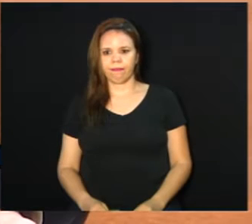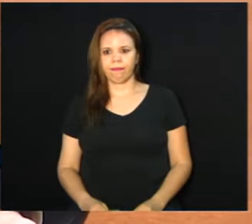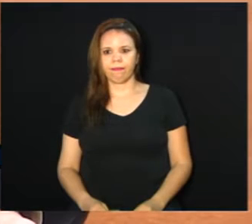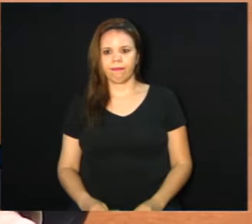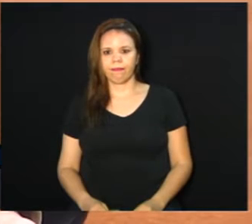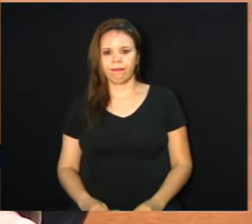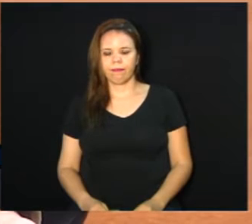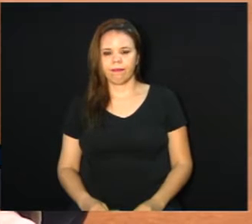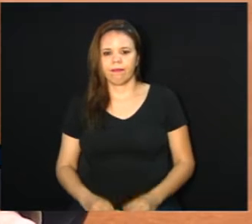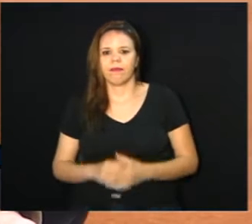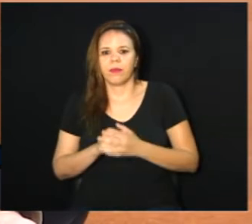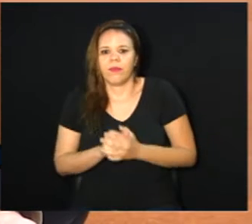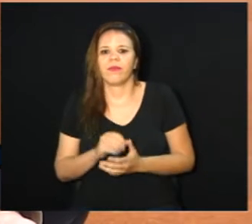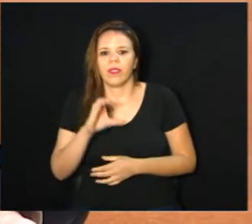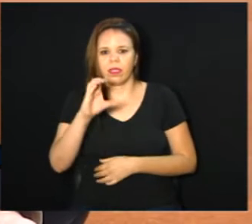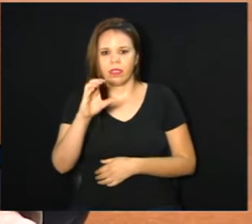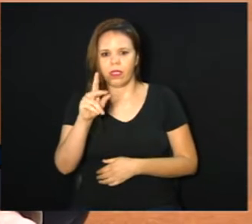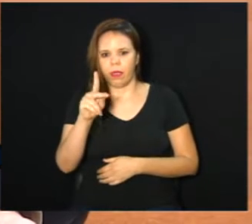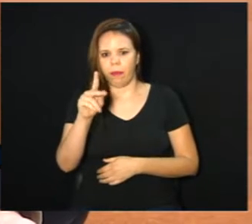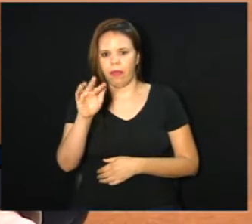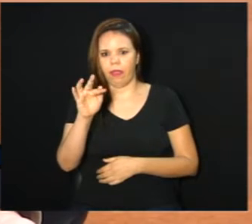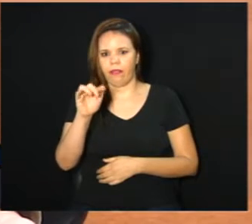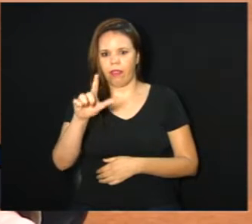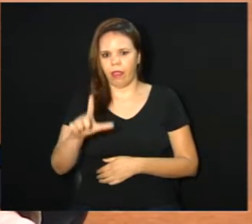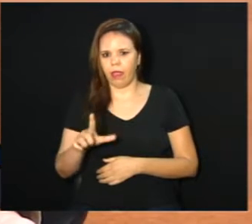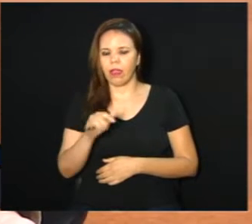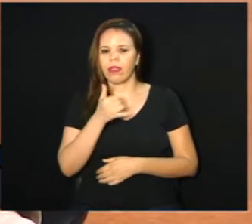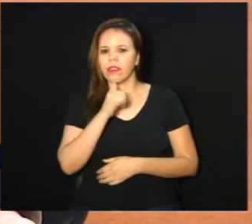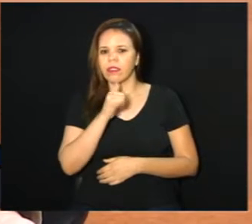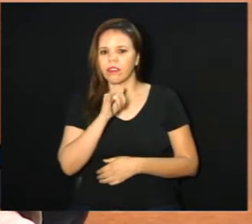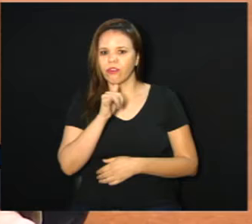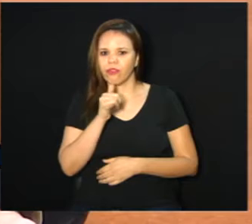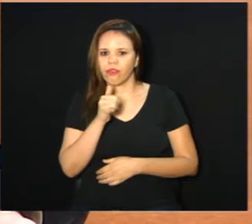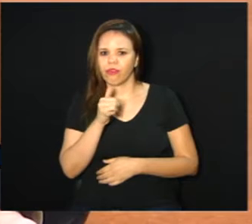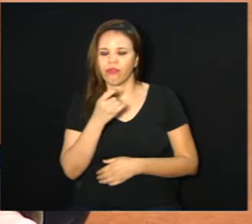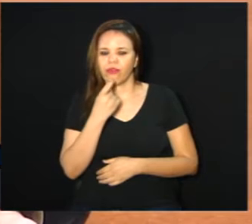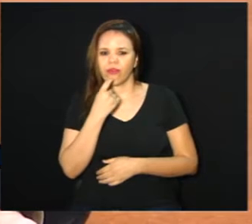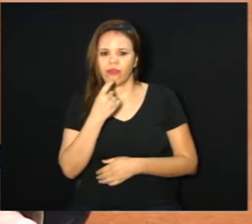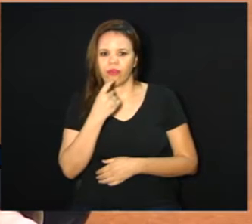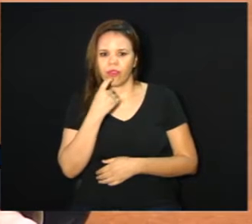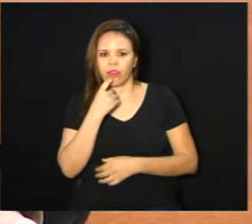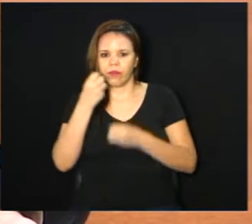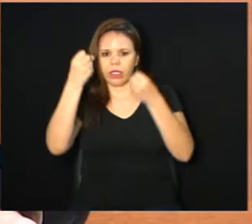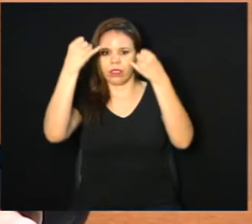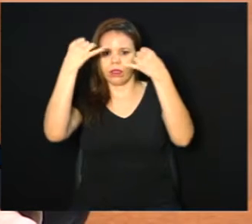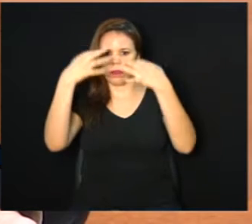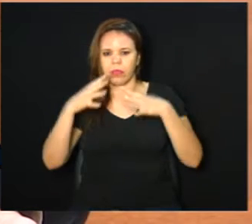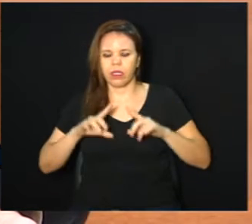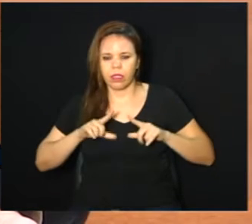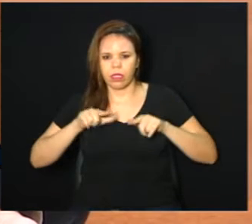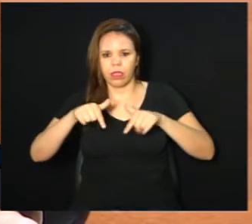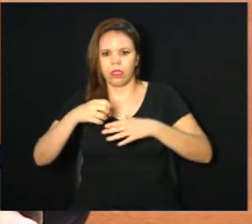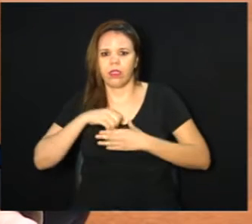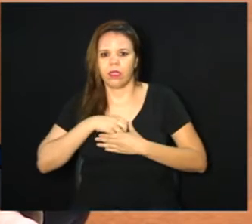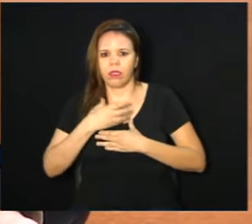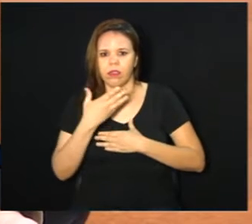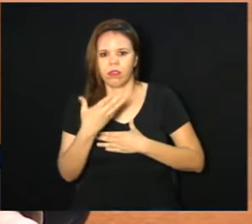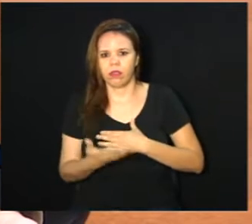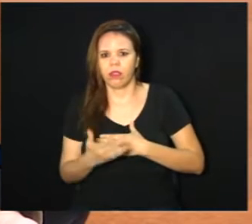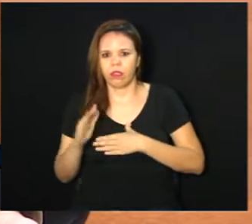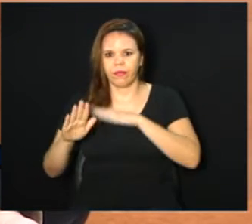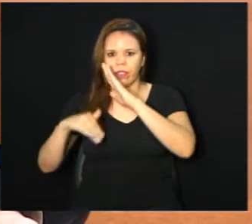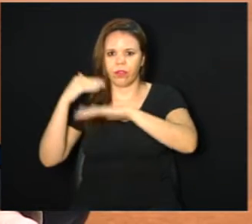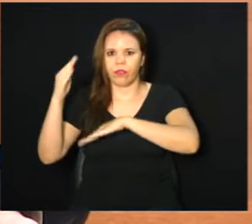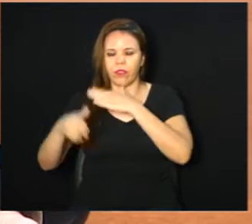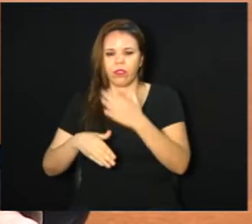CPFL Energia. Vai abordar aqui para a gente as ações que a CPFL Energia vem desenvolvendo no distrito